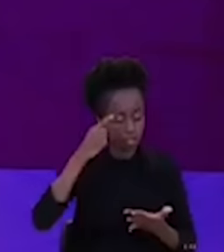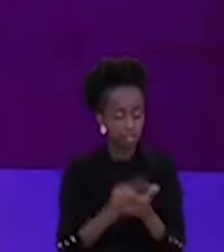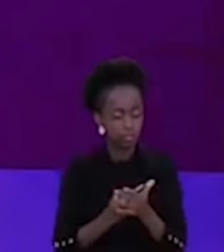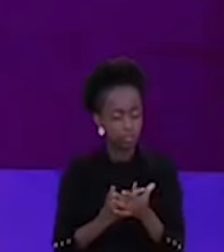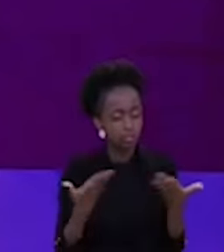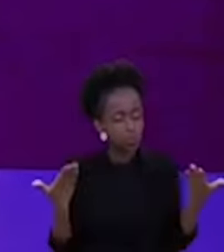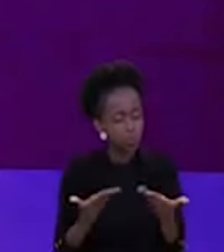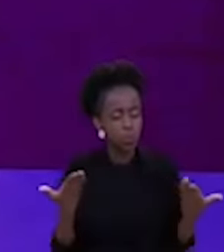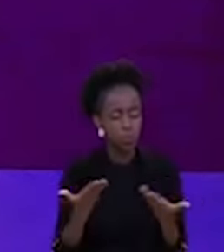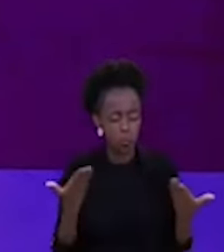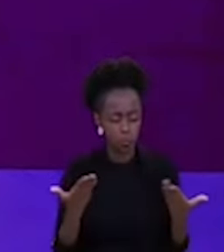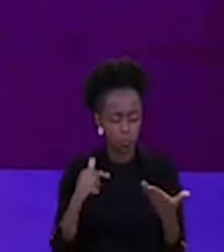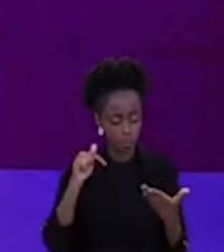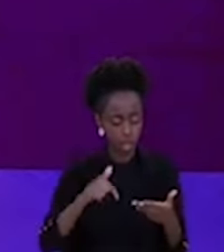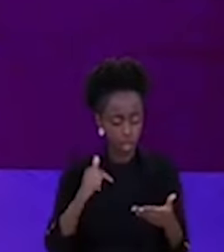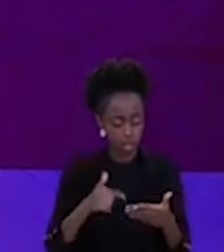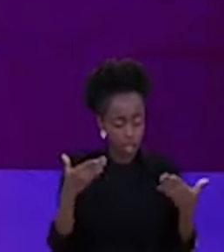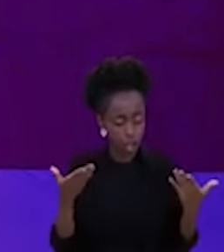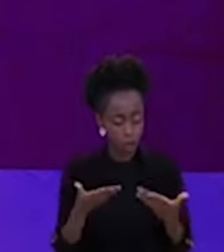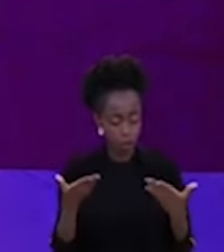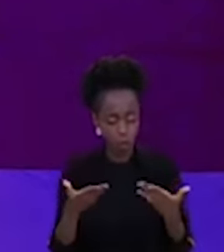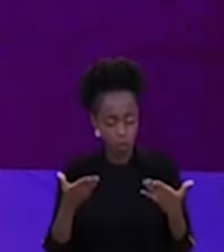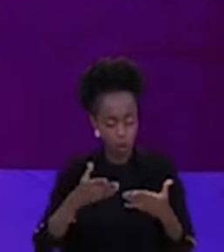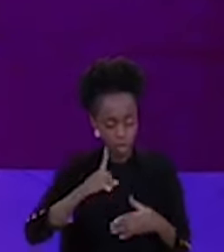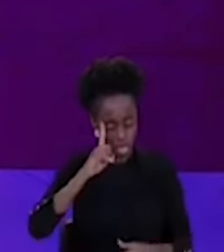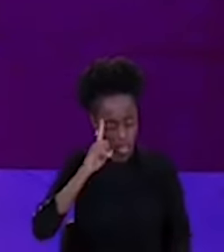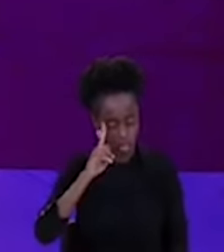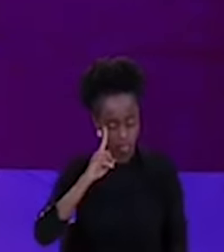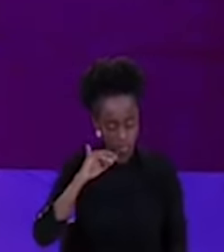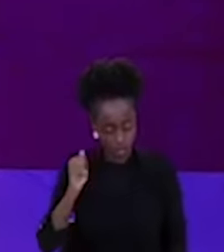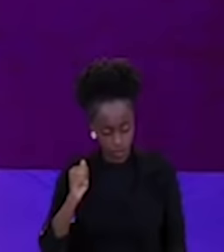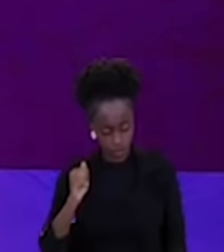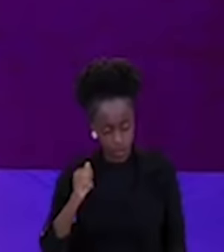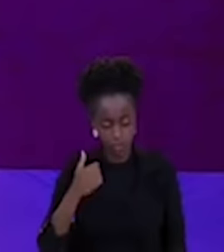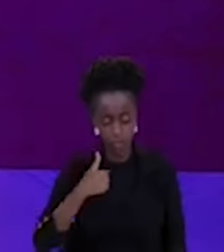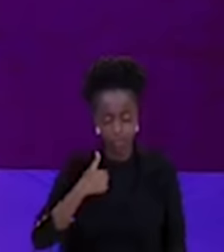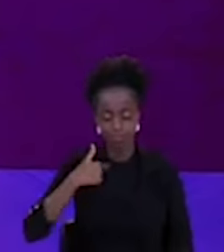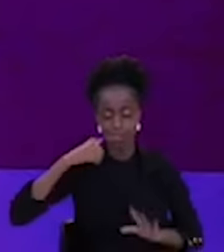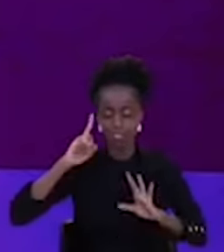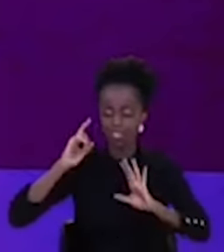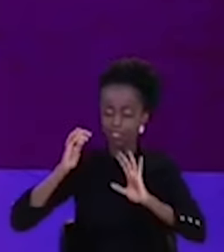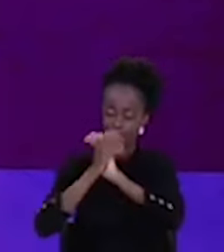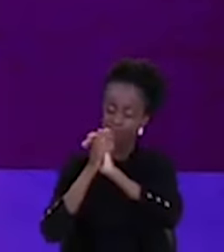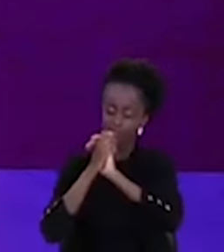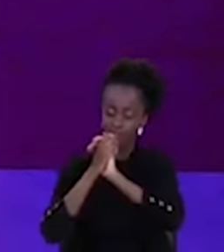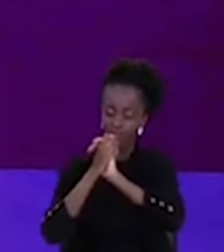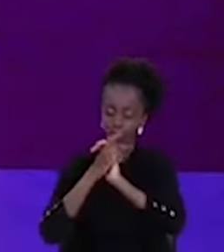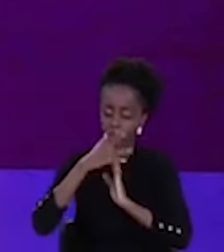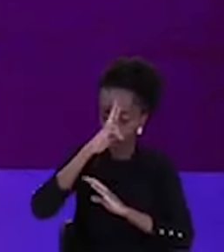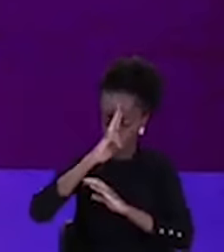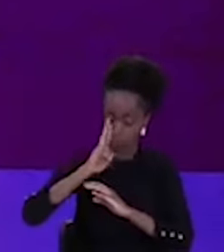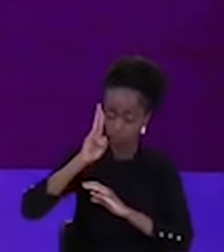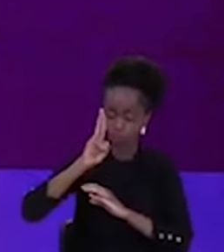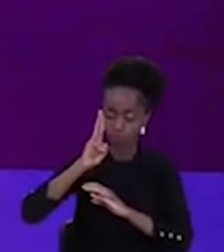aqui, agora, neste dia do meu casamento com o